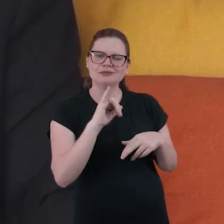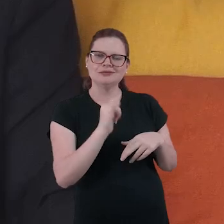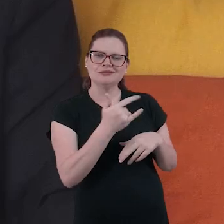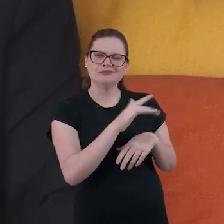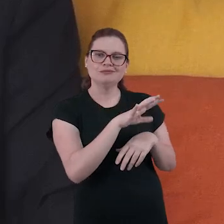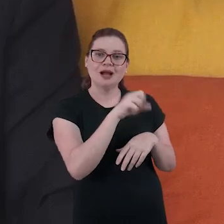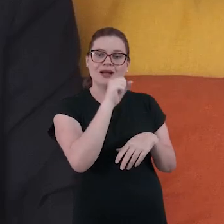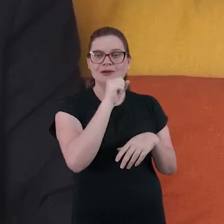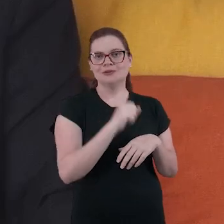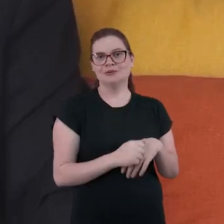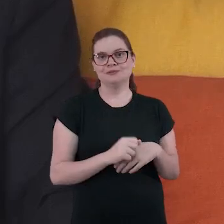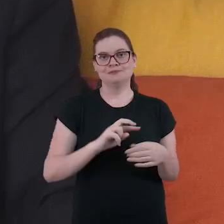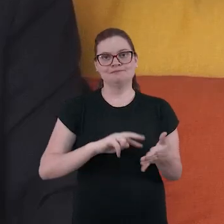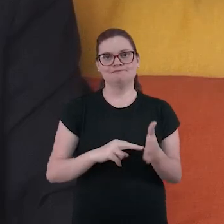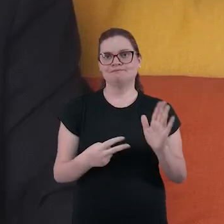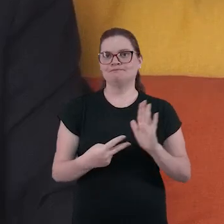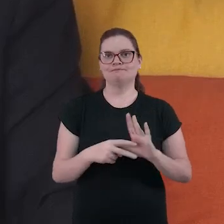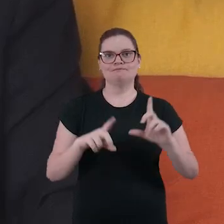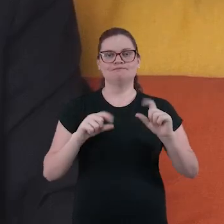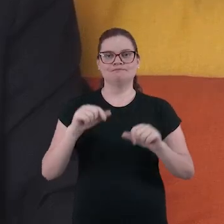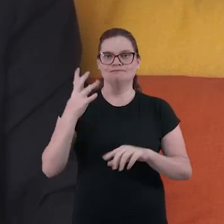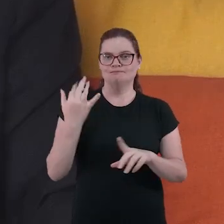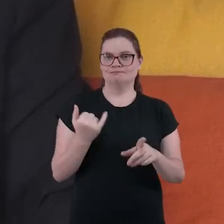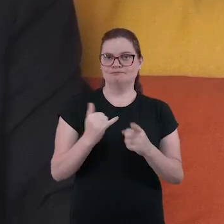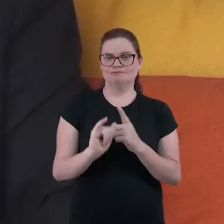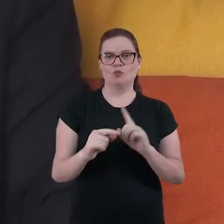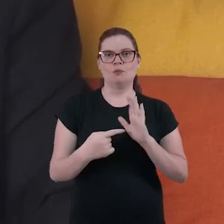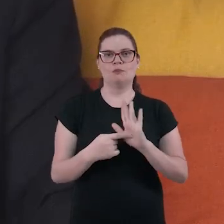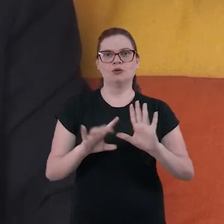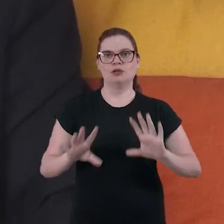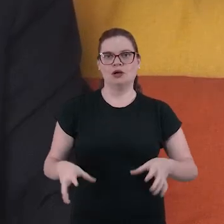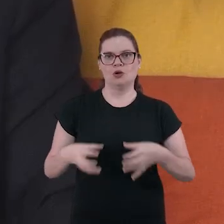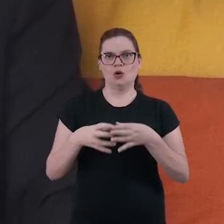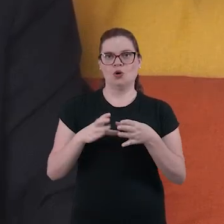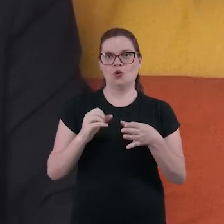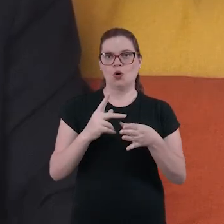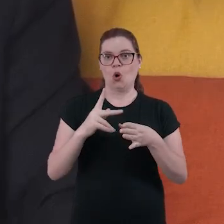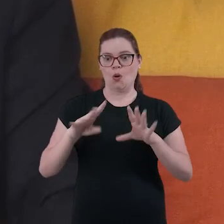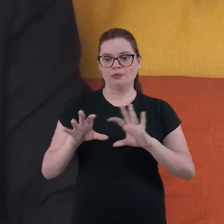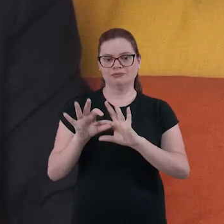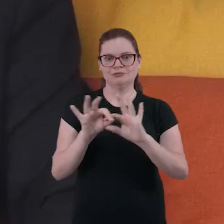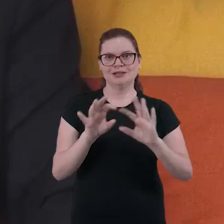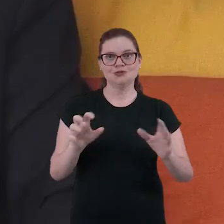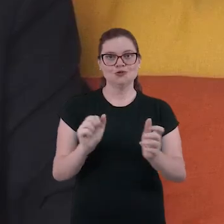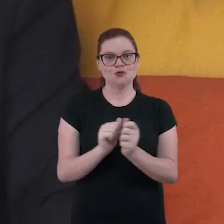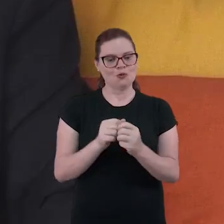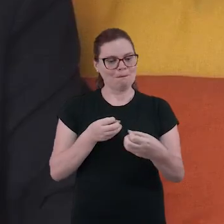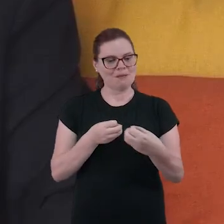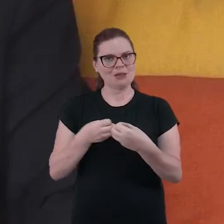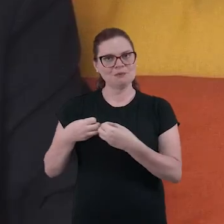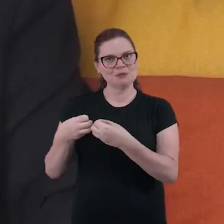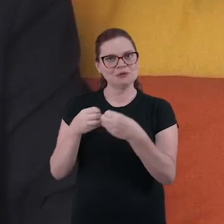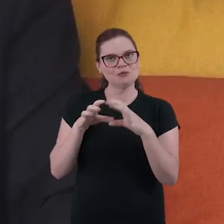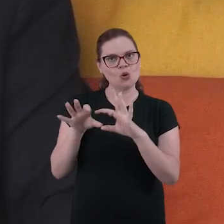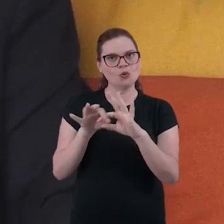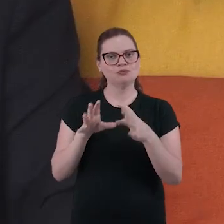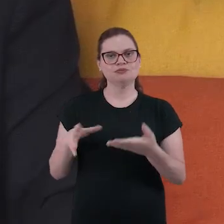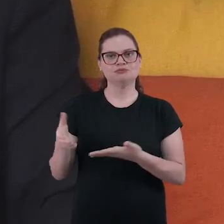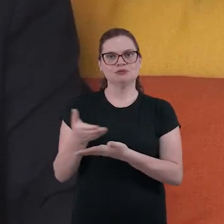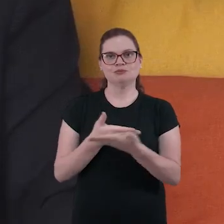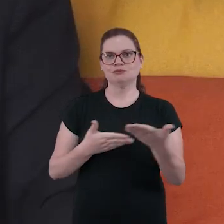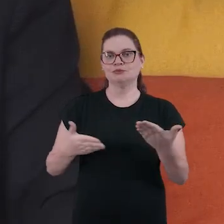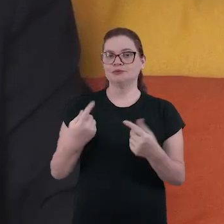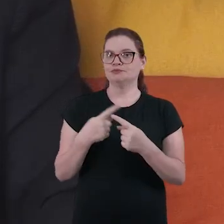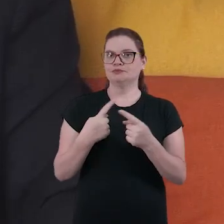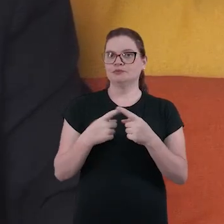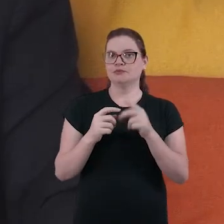é uma alegoria profética para mostrar a igreja como corpo de Cristo. Porque, na verdade, tudo aquilo foi